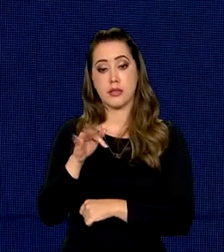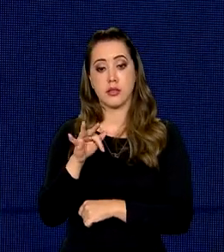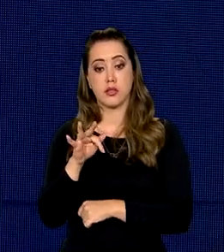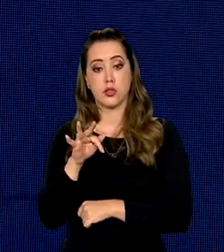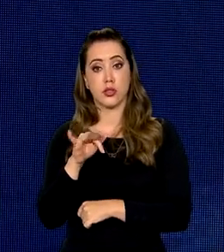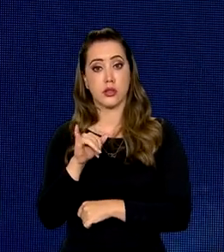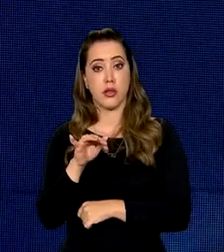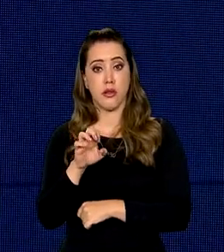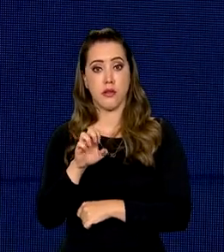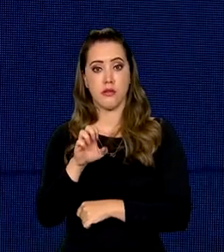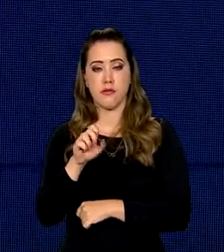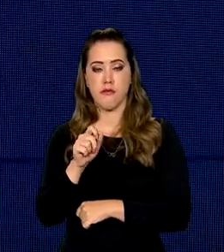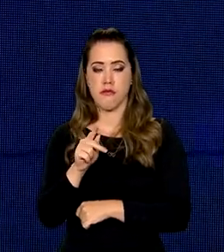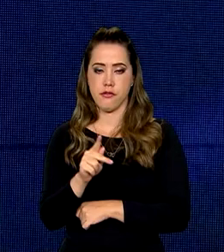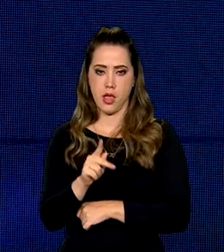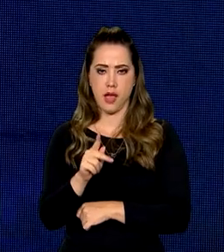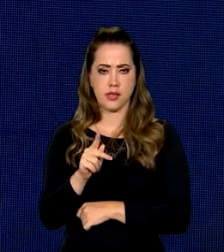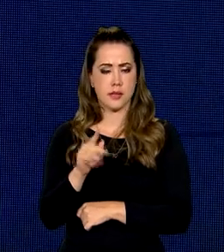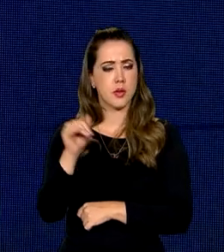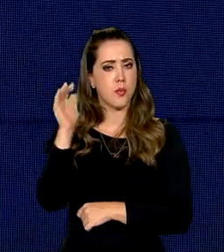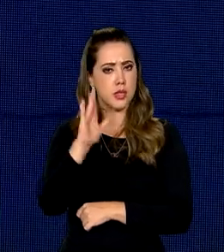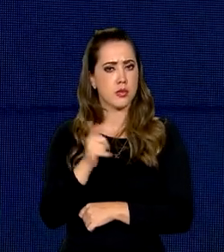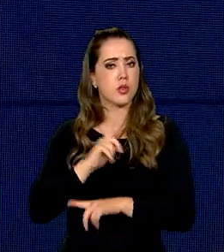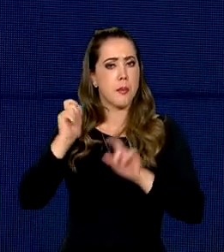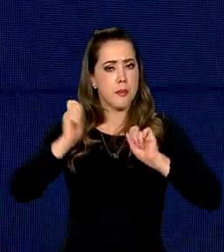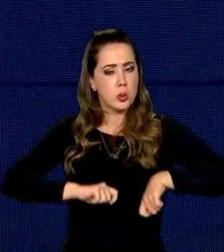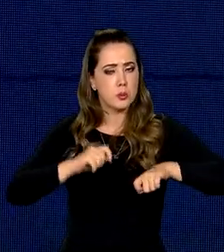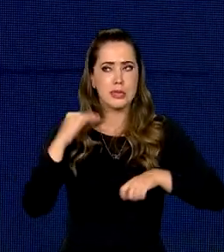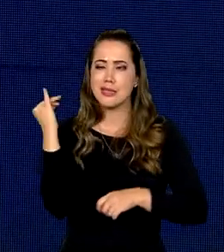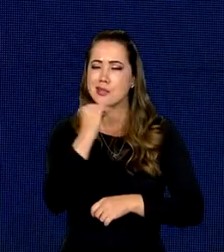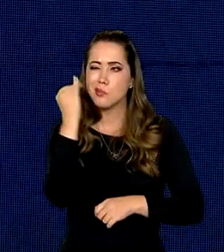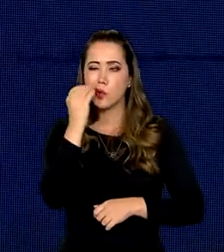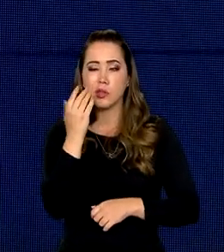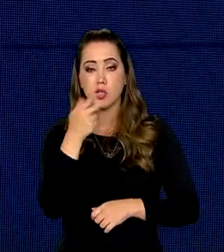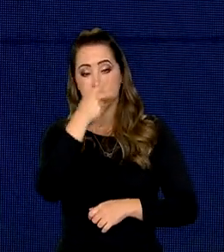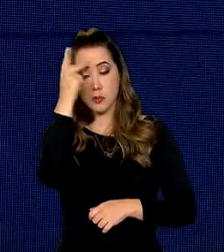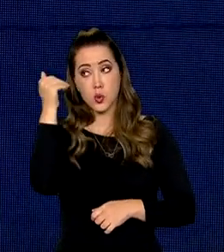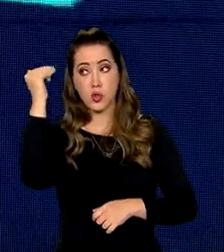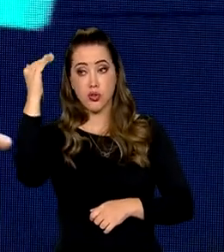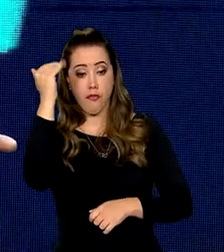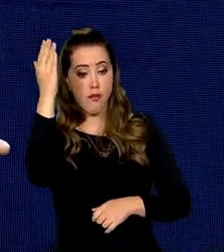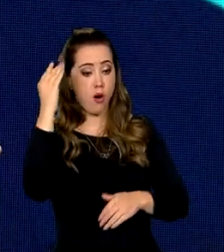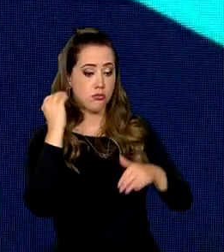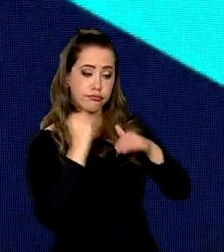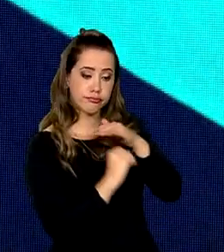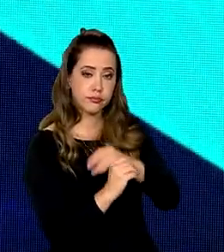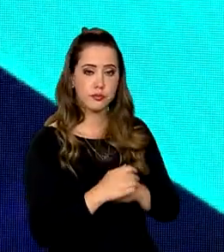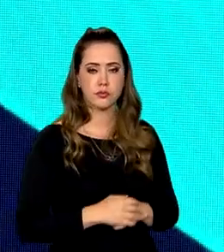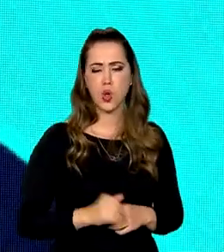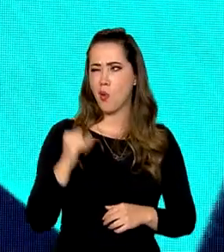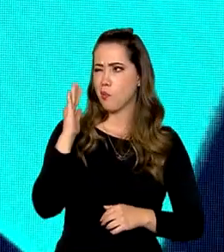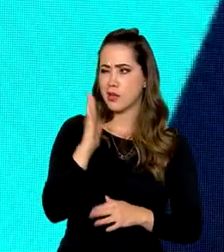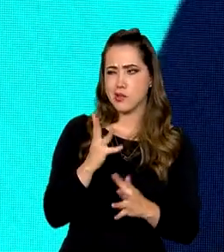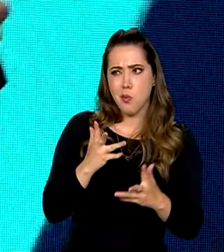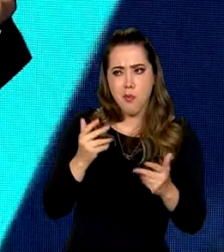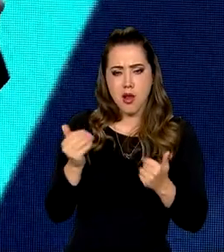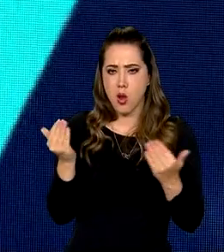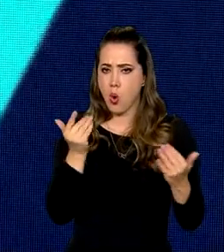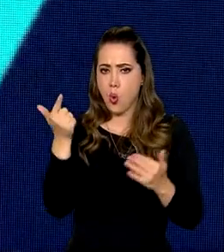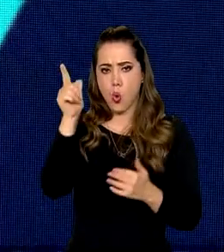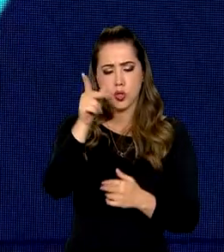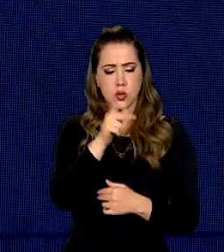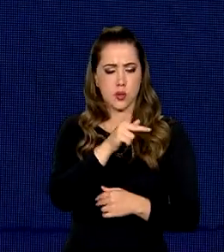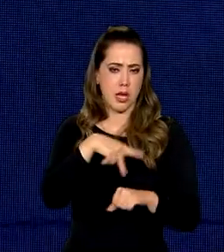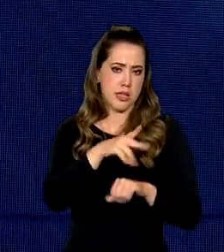tem condições excepcionais para atrair investimentos. E o Brasil tem condições ímpares, melhores do que